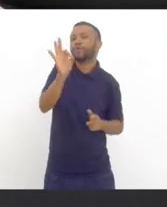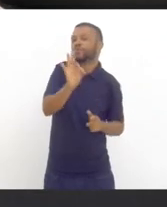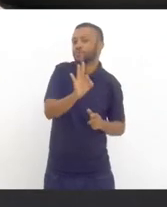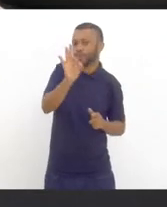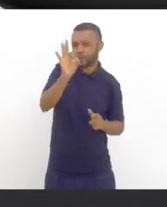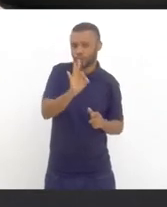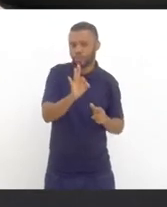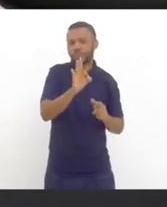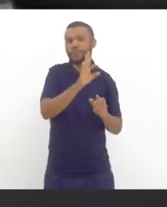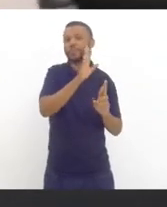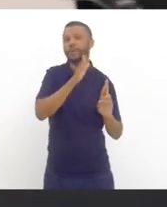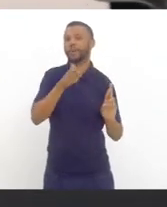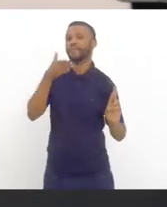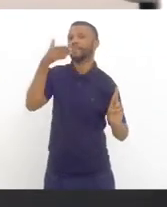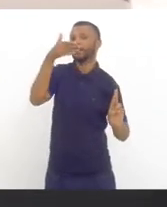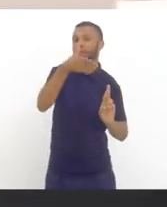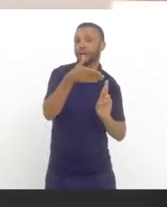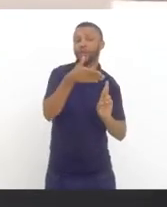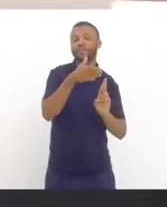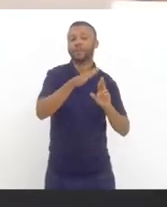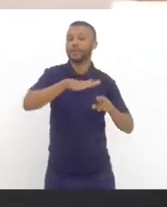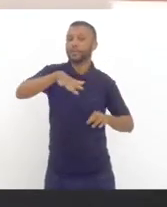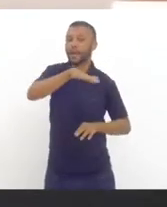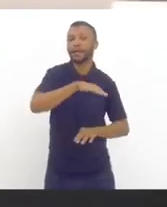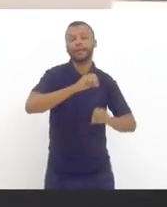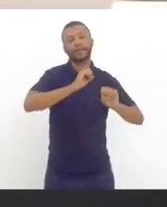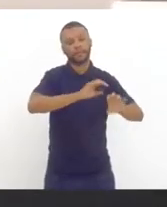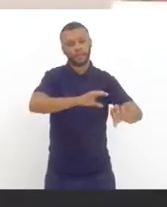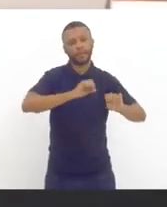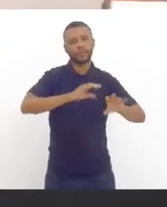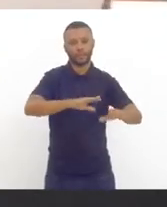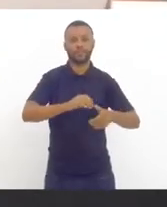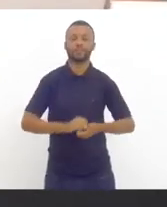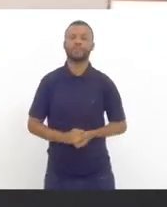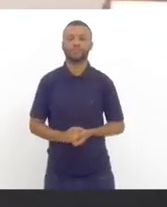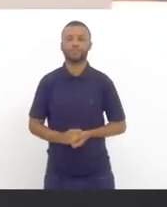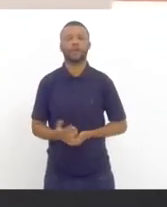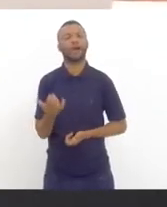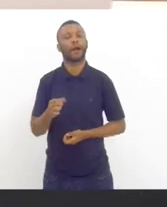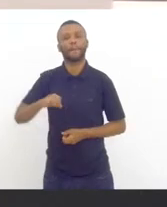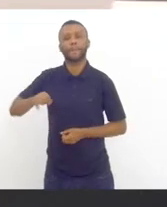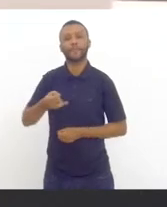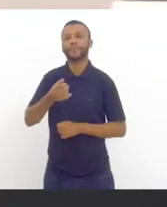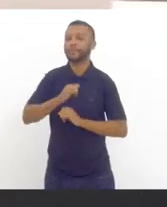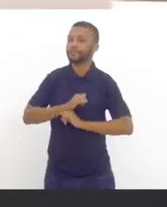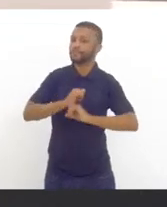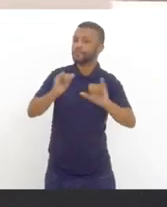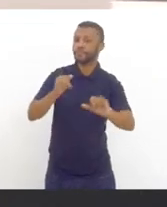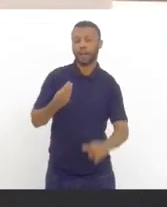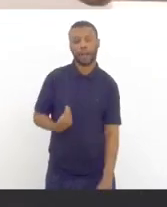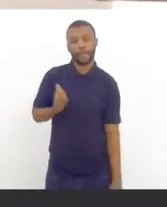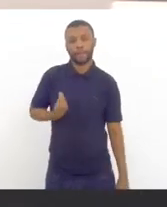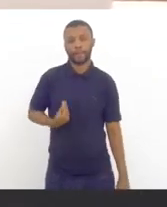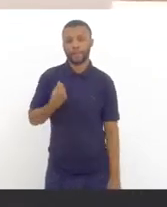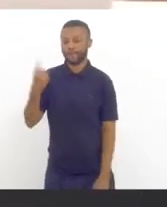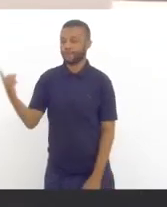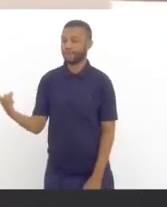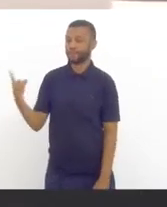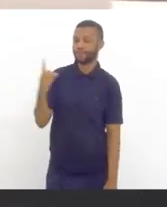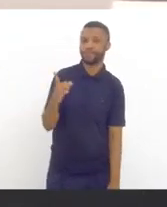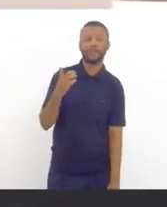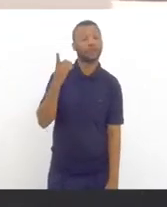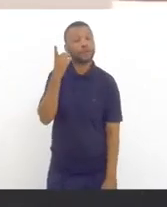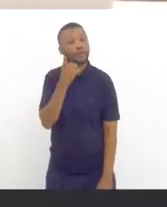referentes à educação, registrando a presença do nosso deputado